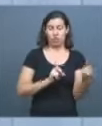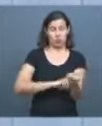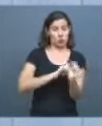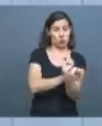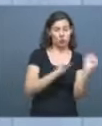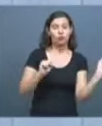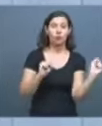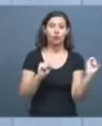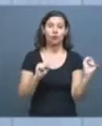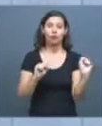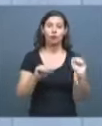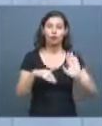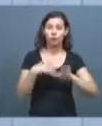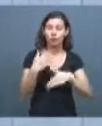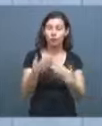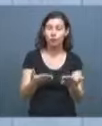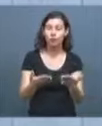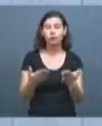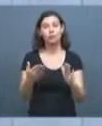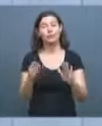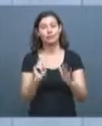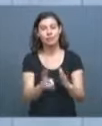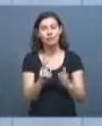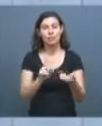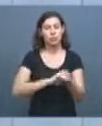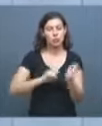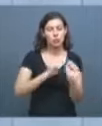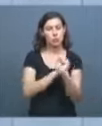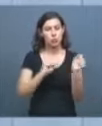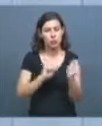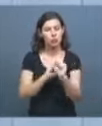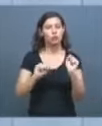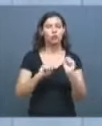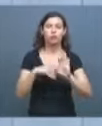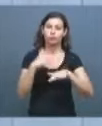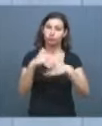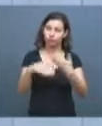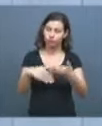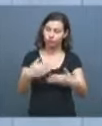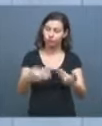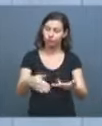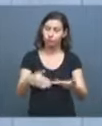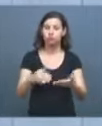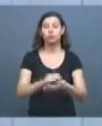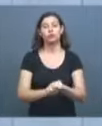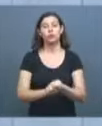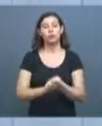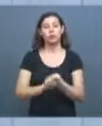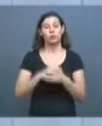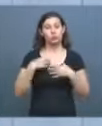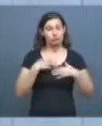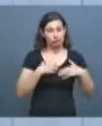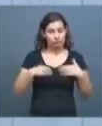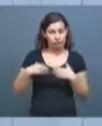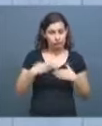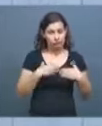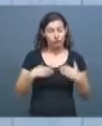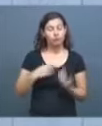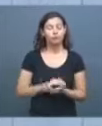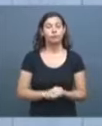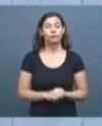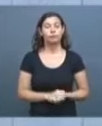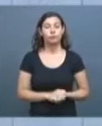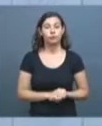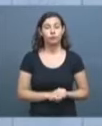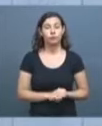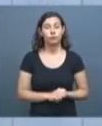errôneas vai fazendo com que a pessoa possa desenvolver um quadro de transtorno de ansiedade, que é o que nós mais temos,